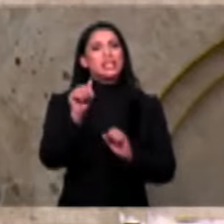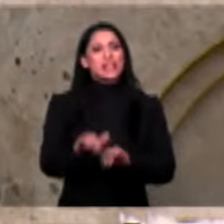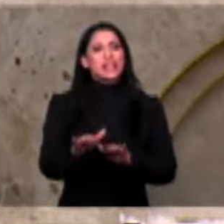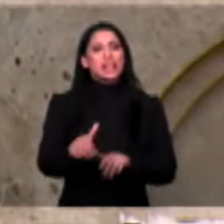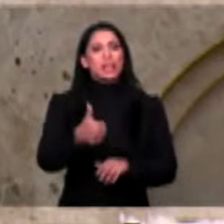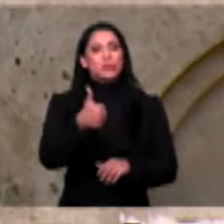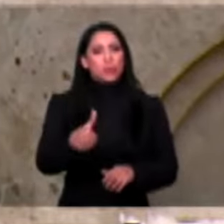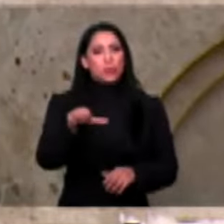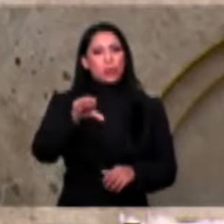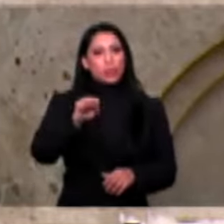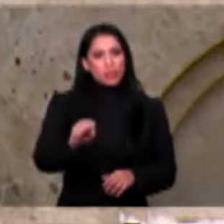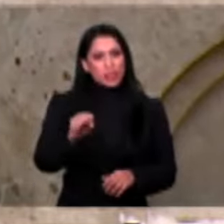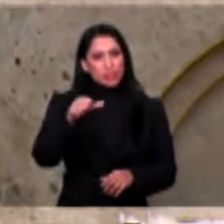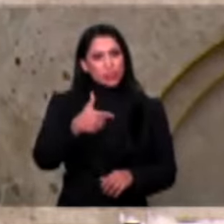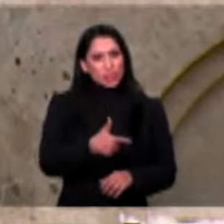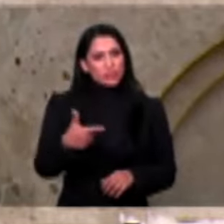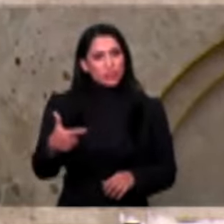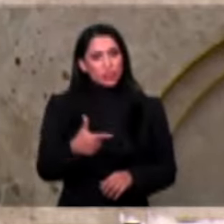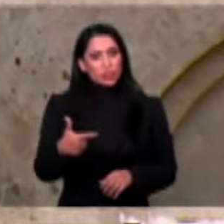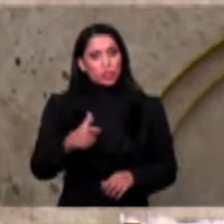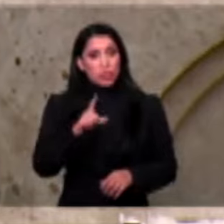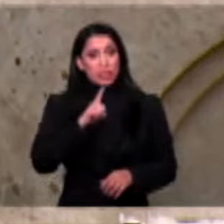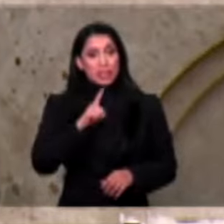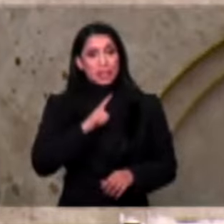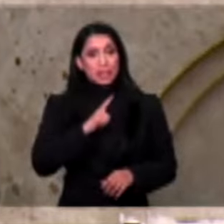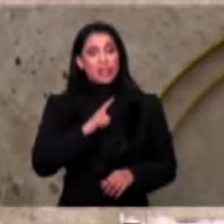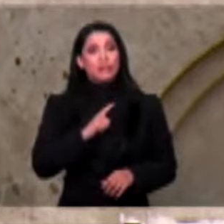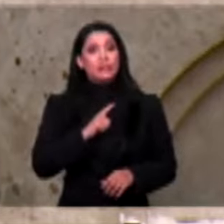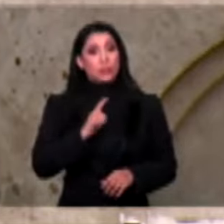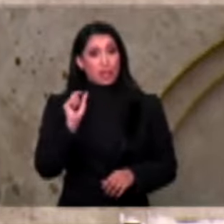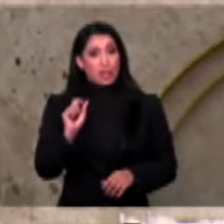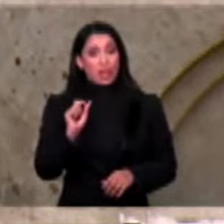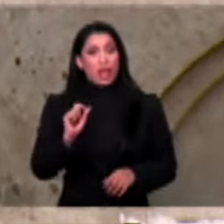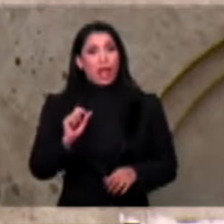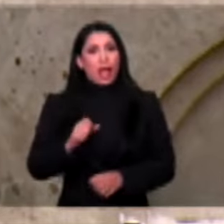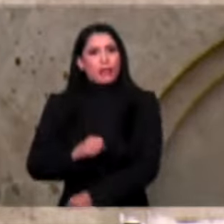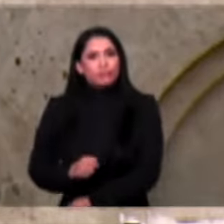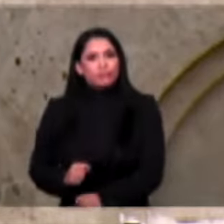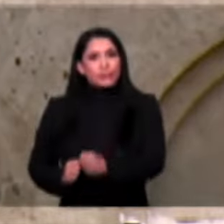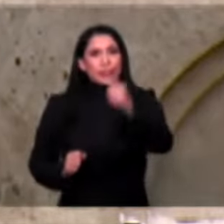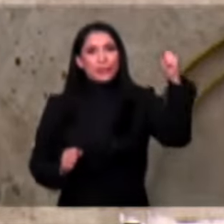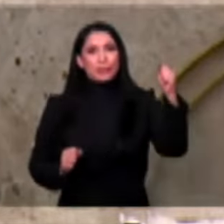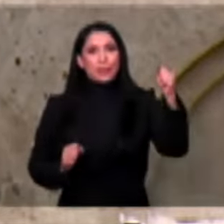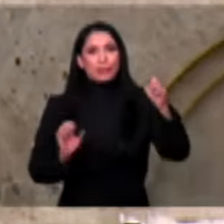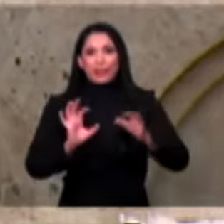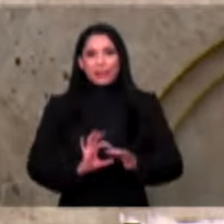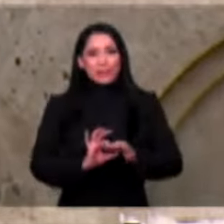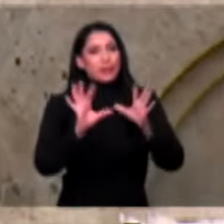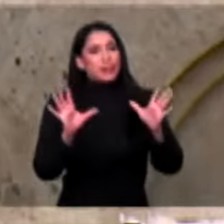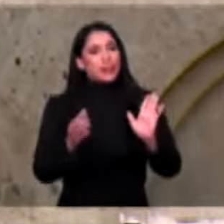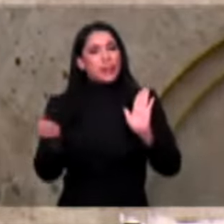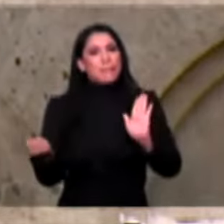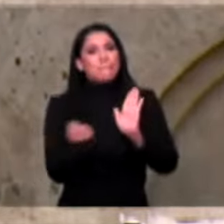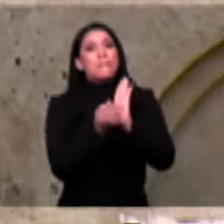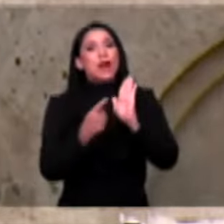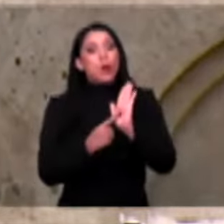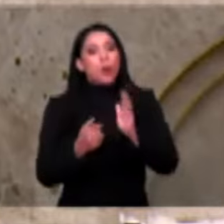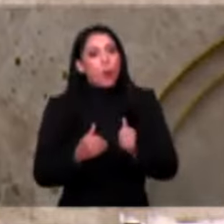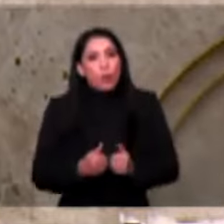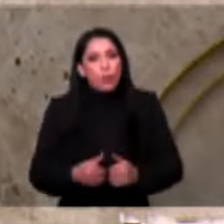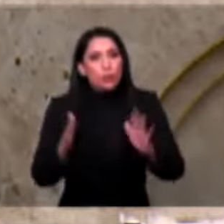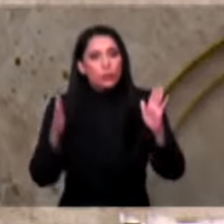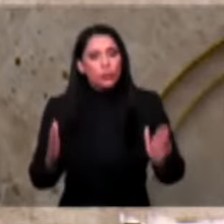1822, uma vez que a Declaração da Independência marca figurativamente o início